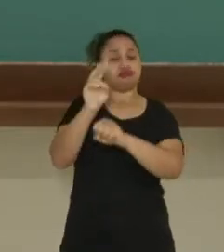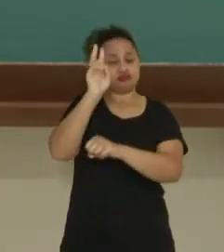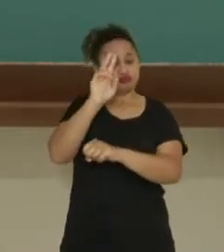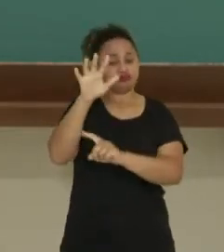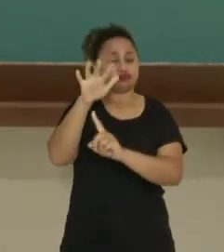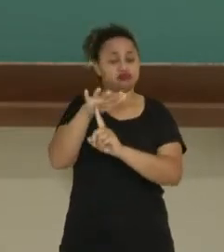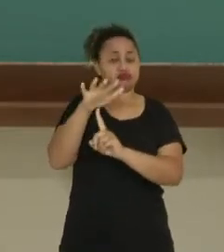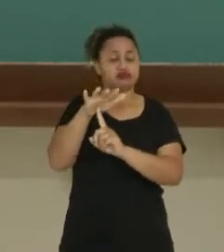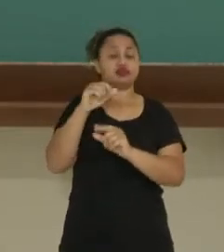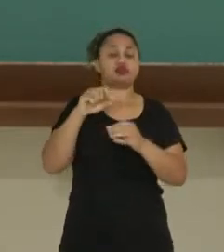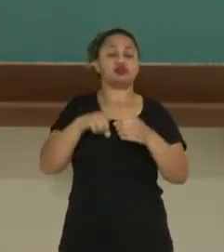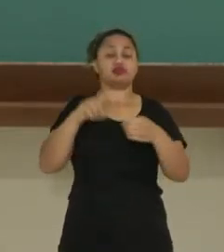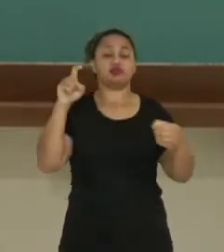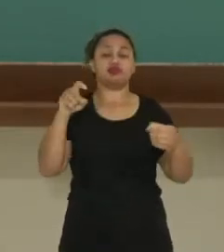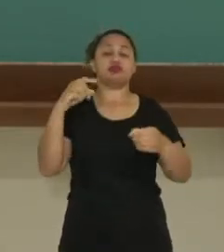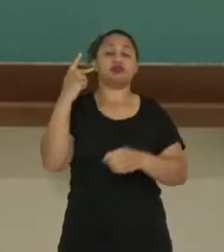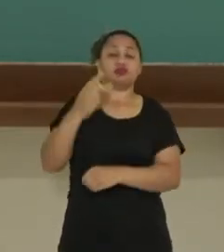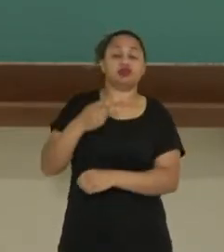foi no ano de